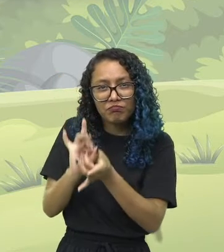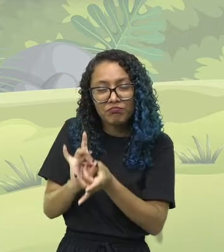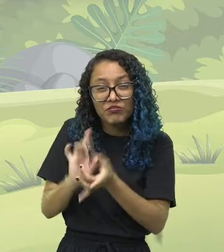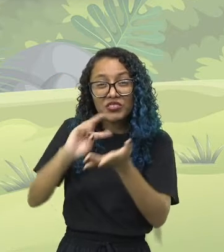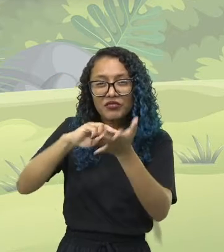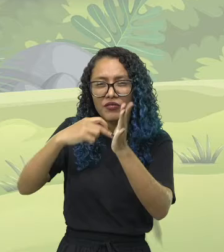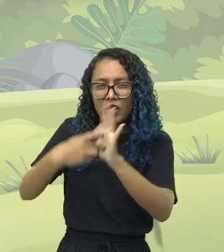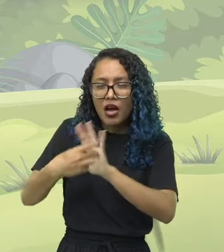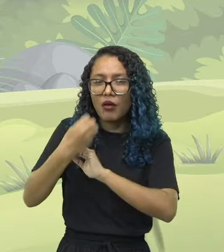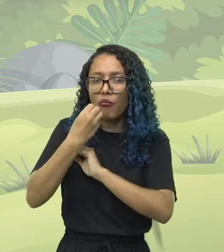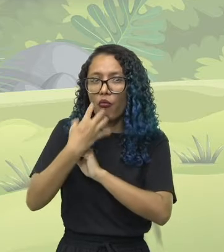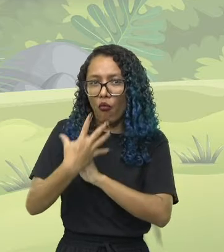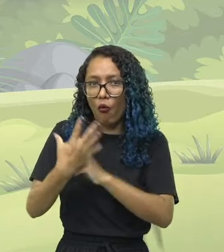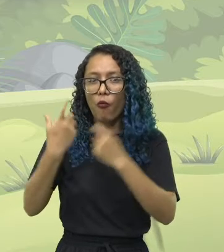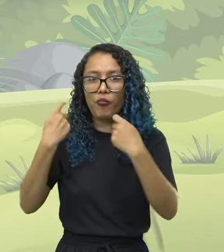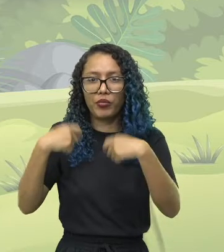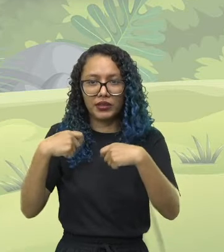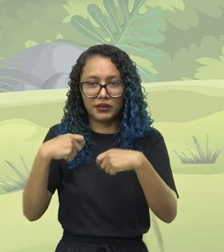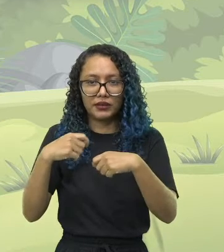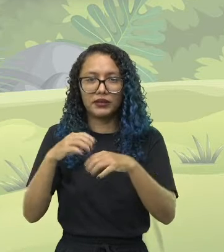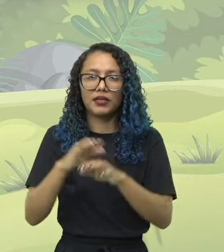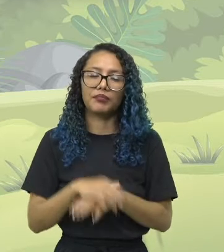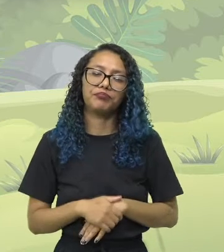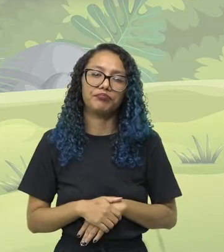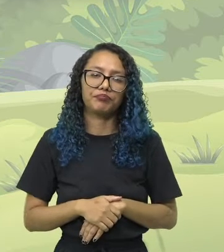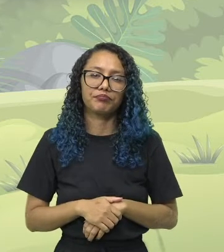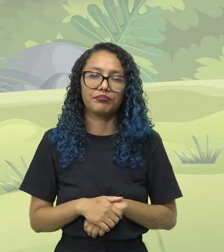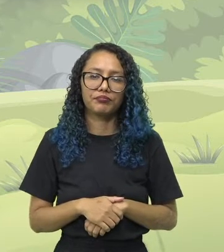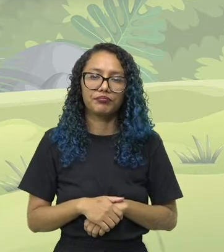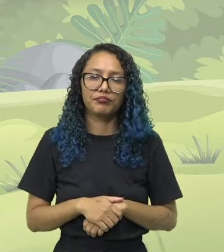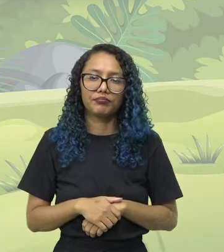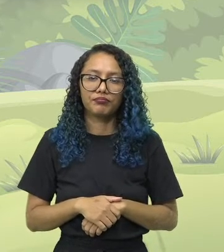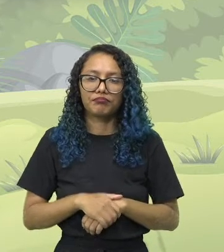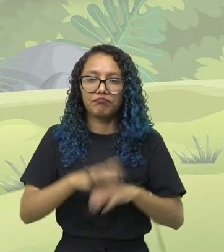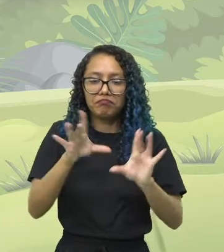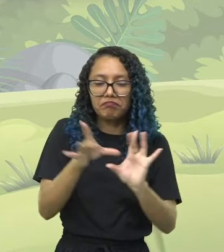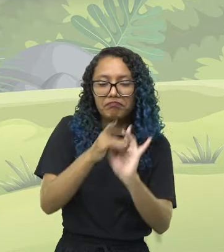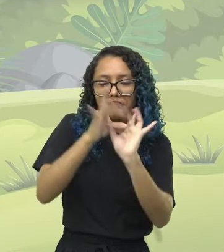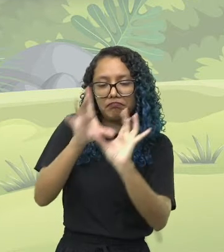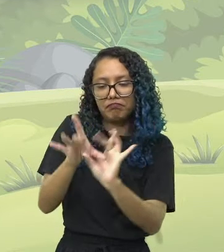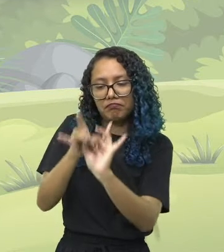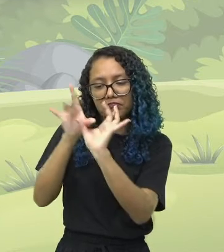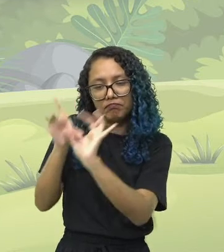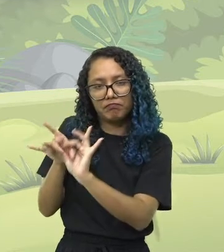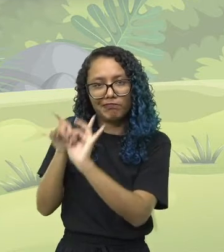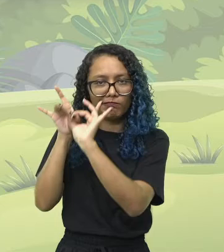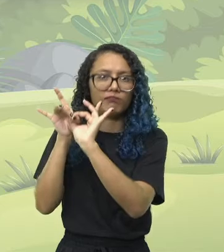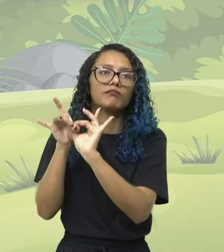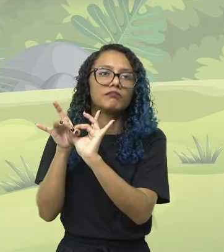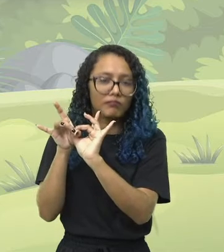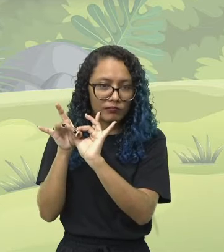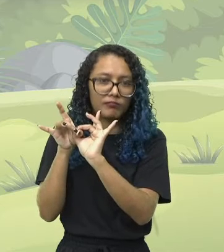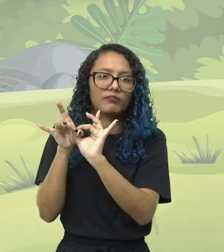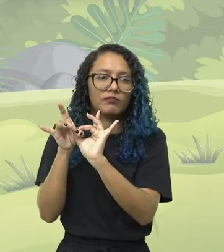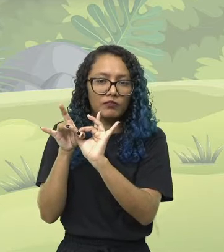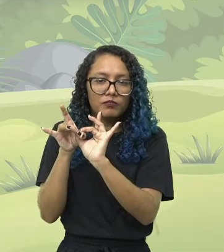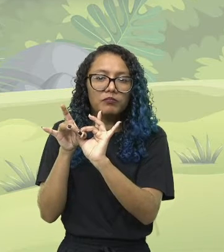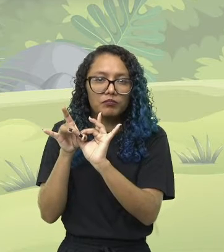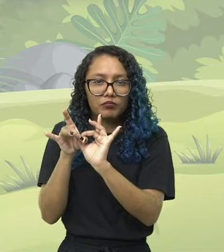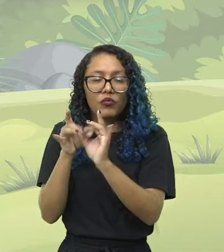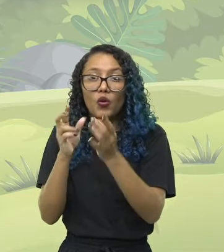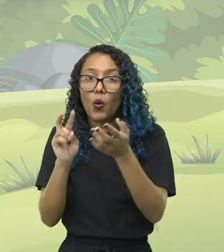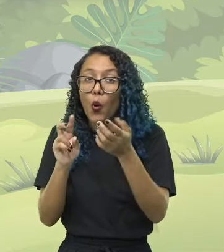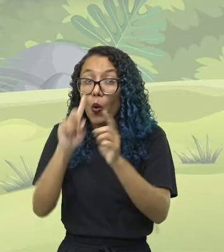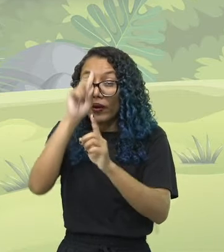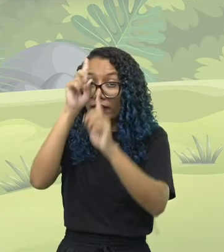uma ideia, eu preciso dar sequência a essa ideia, amarrar a minha ideia, né, amarrar os sentidos daquele